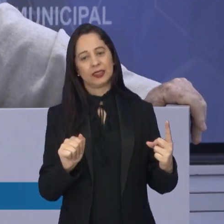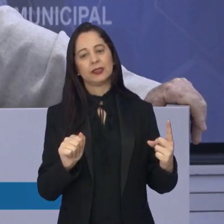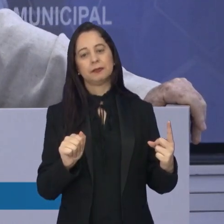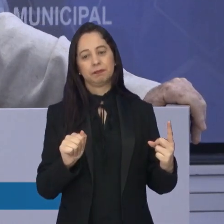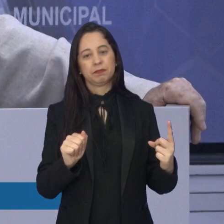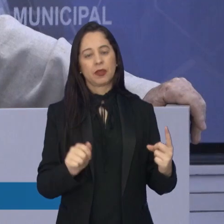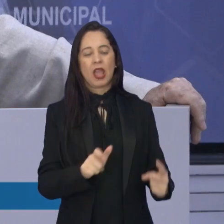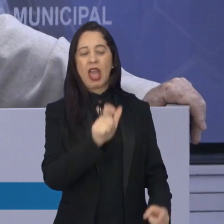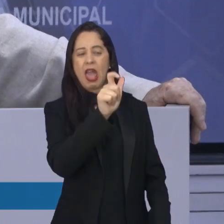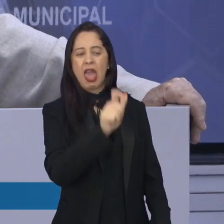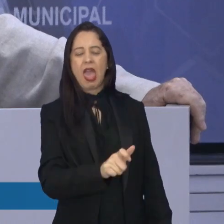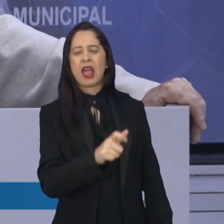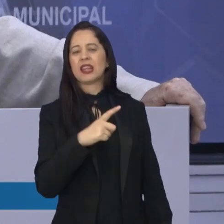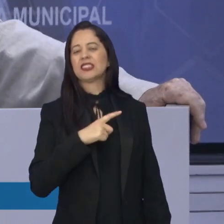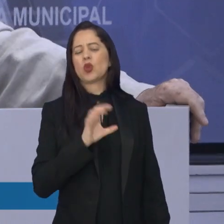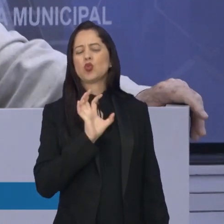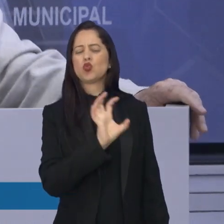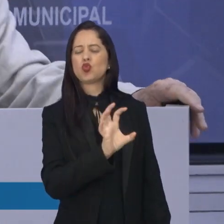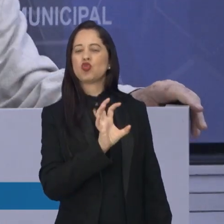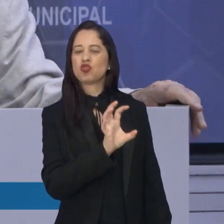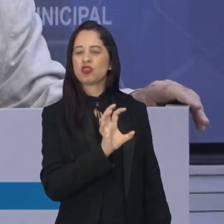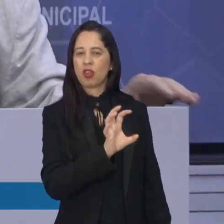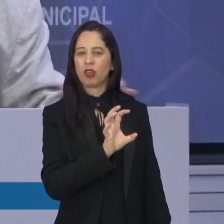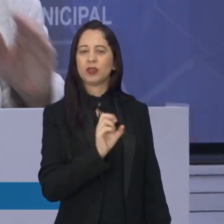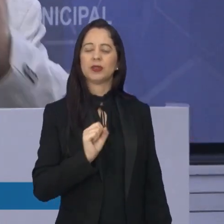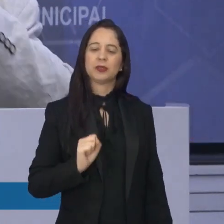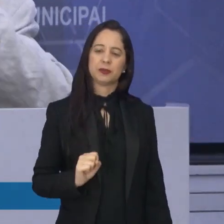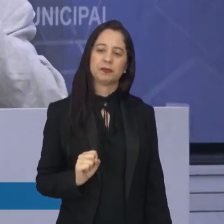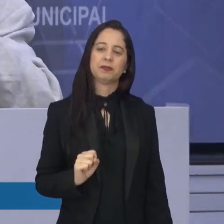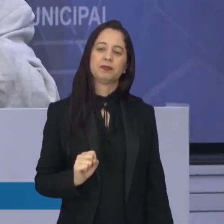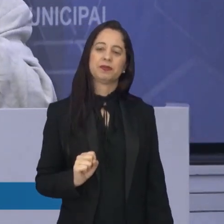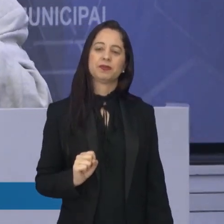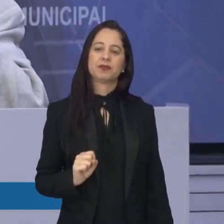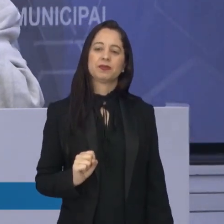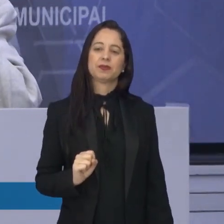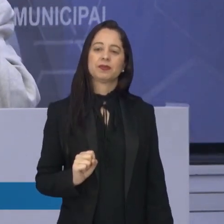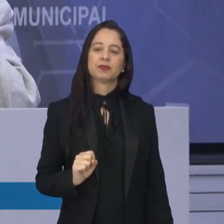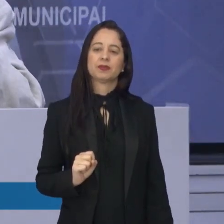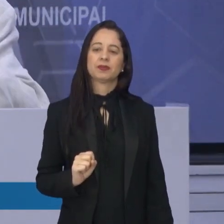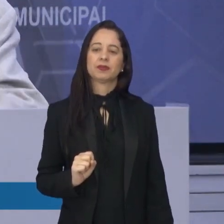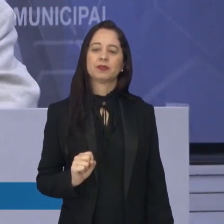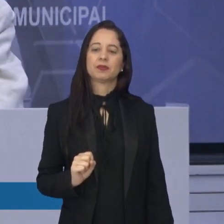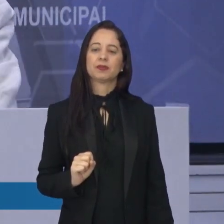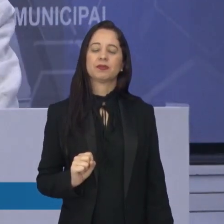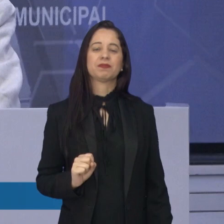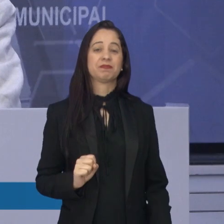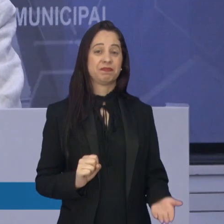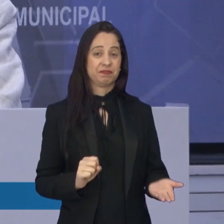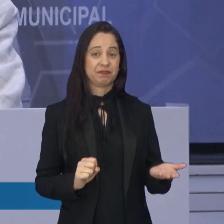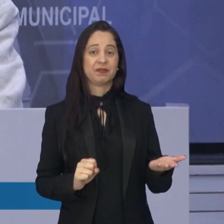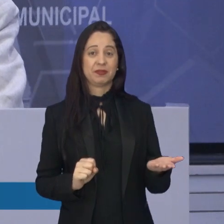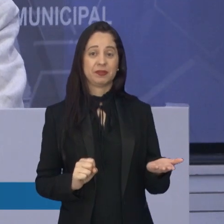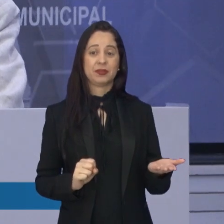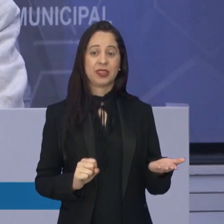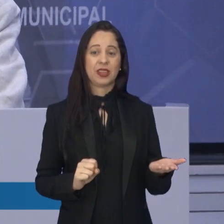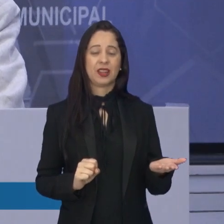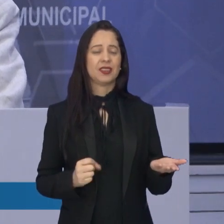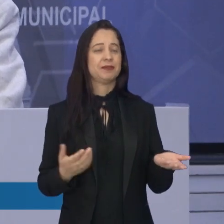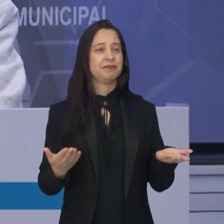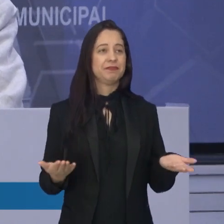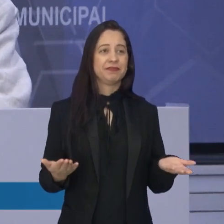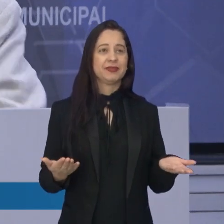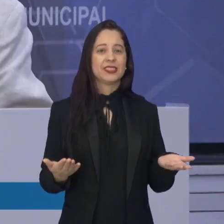perfil traçado pela vereadora Amélia, Falar da Fernanda